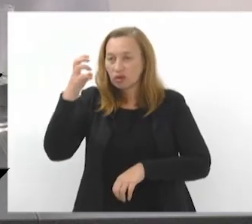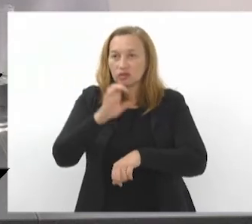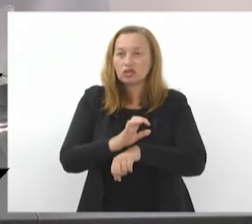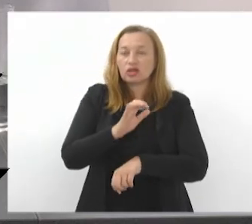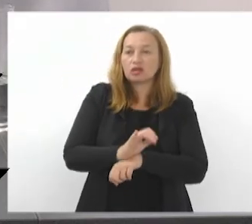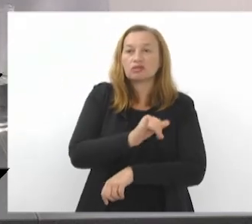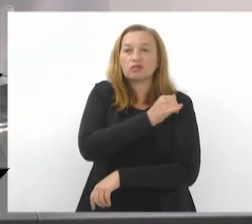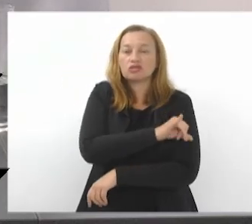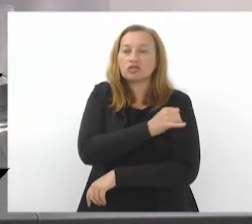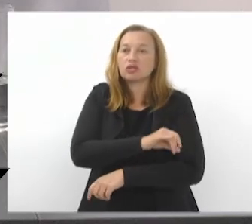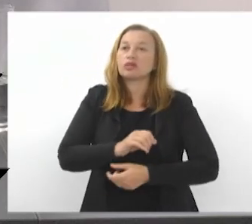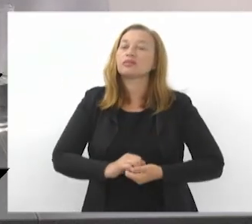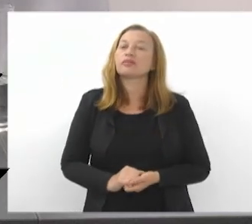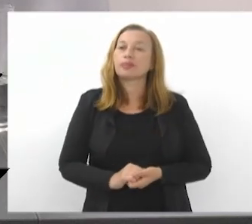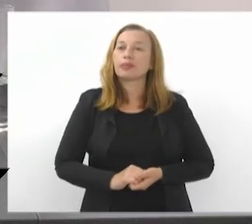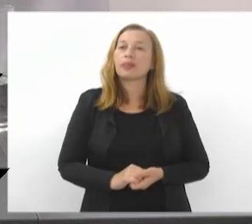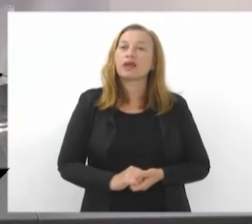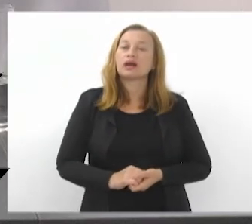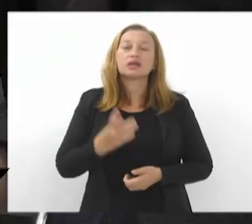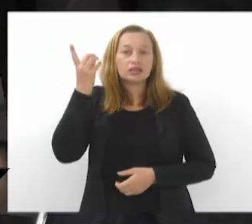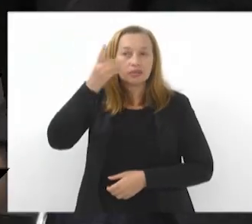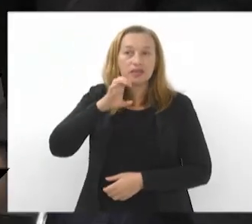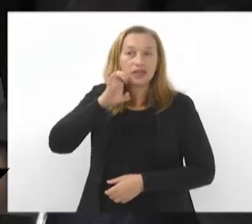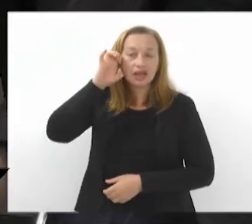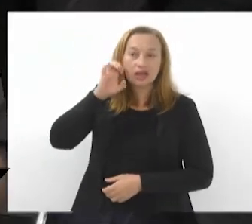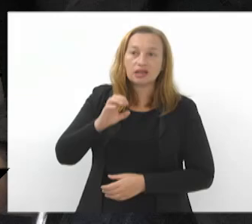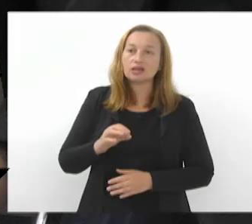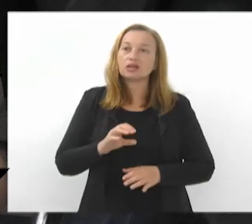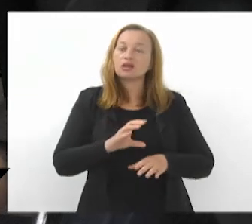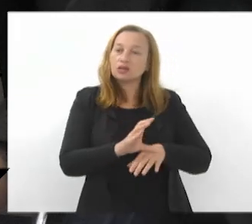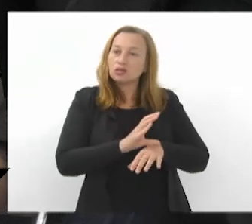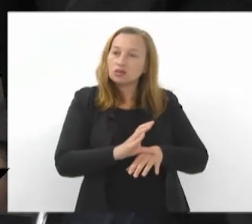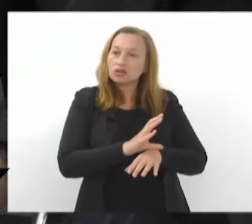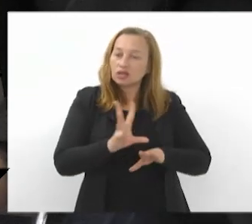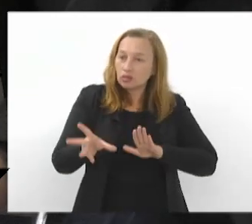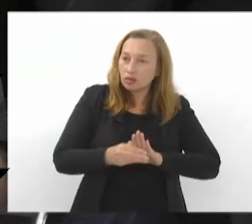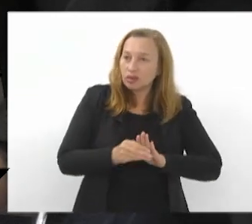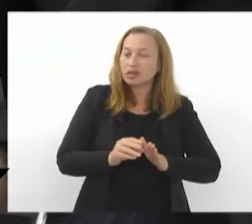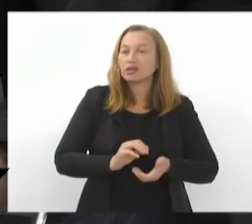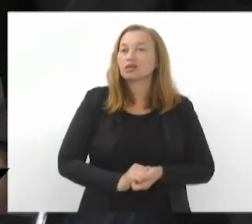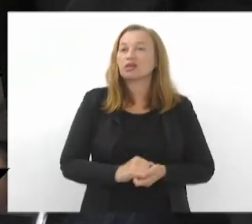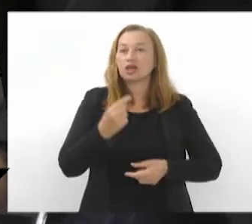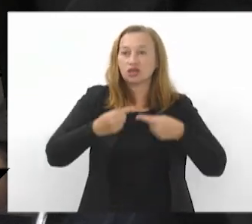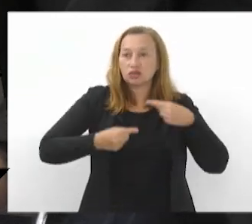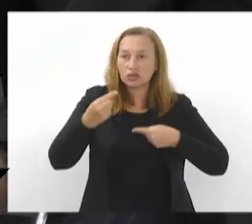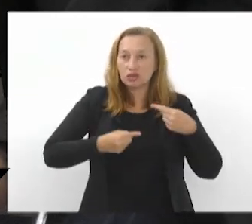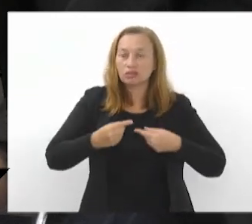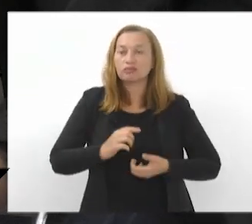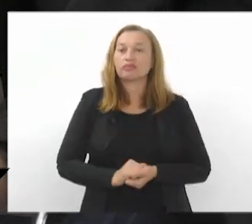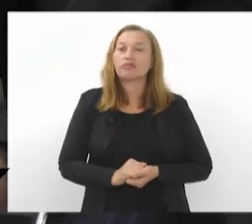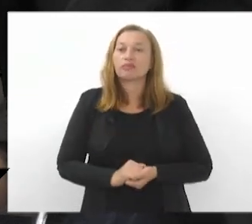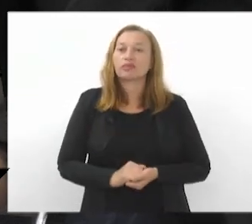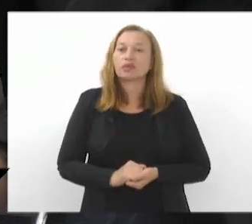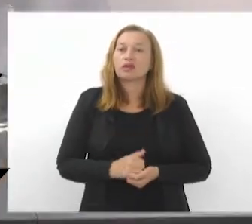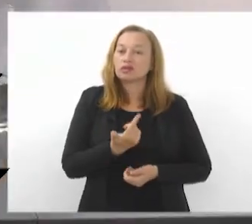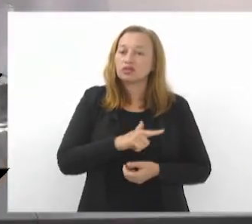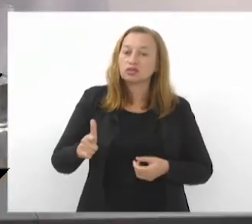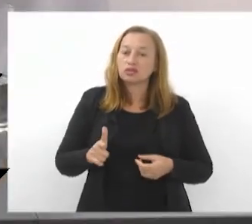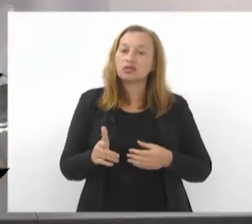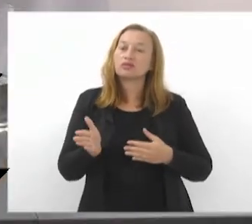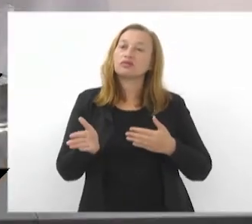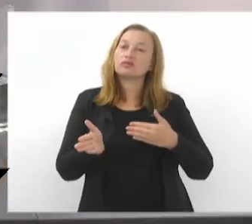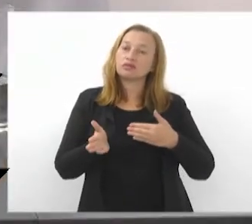Janeiro. Para aparecer, deputada Élica Takimoto. Constitucionalidade com emenda. Em discussão. Não havendo quem